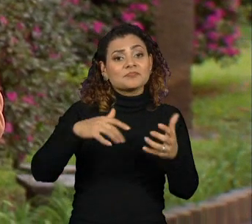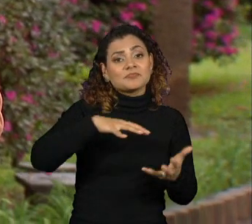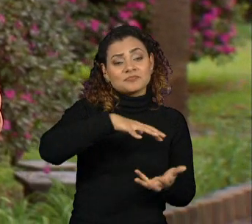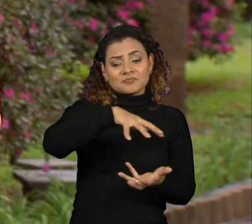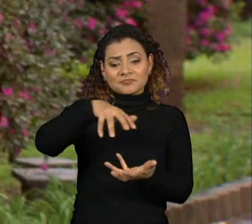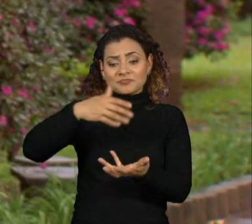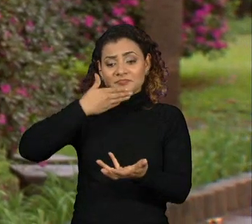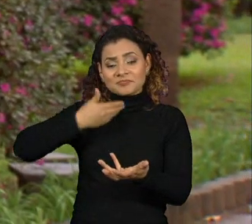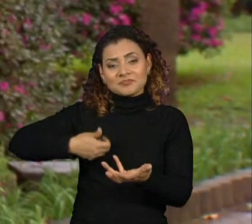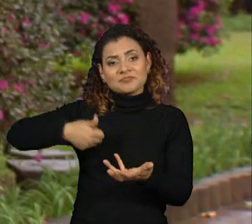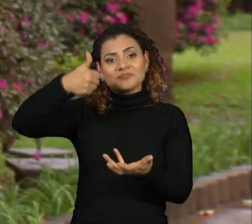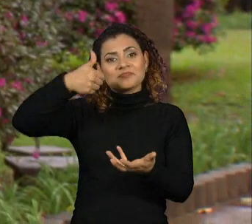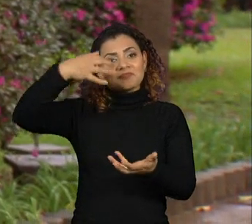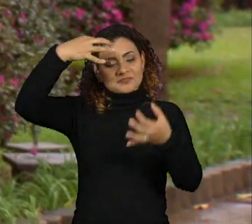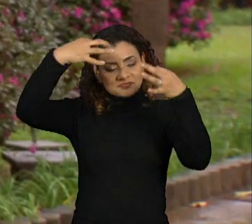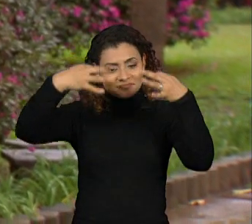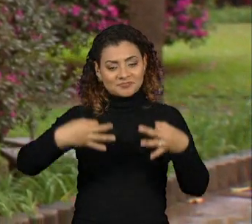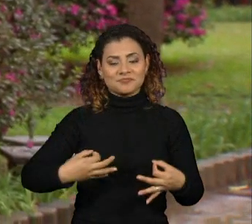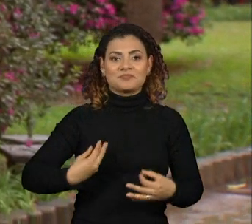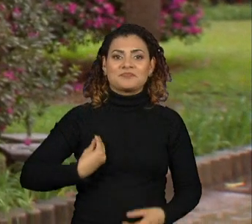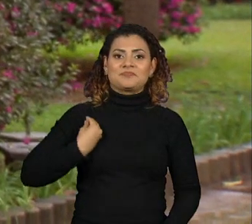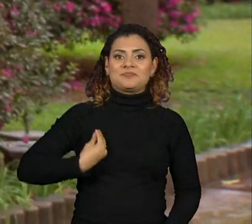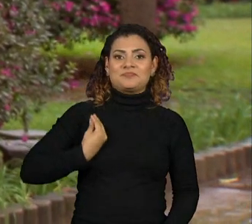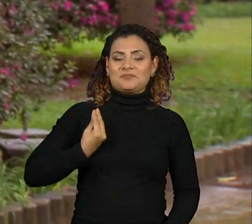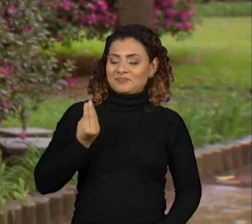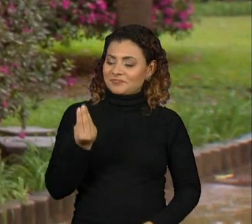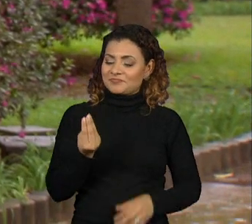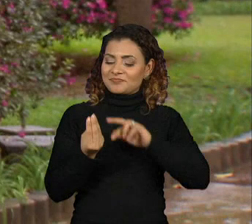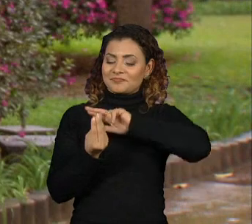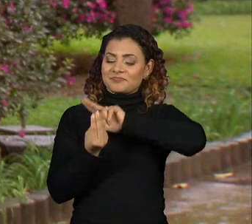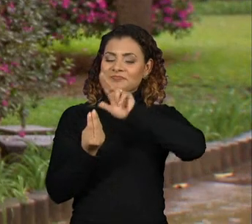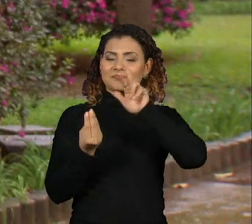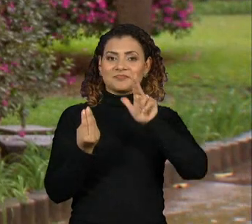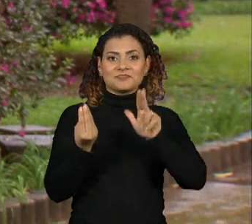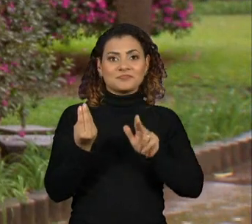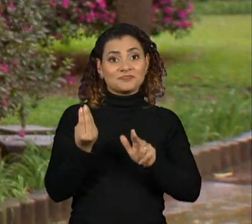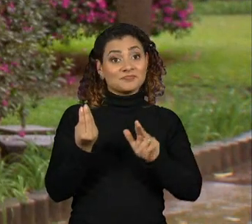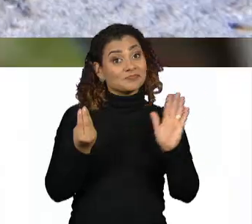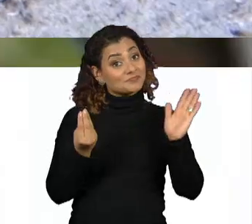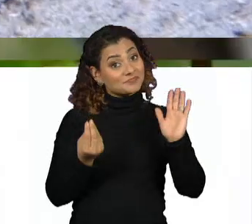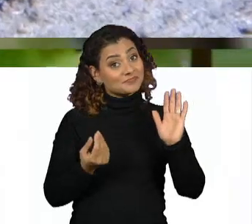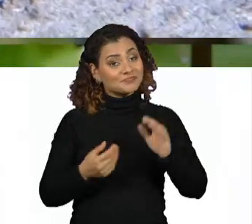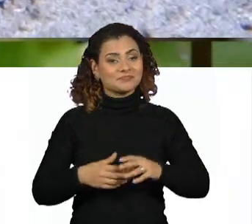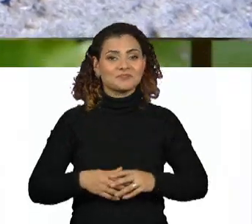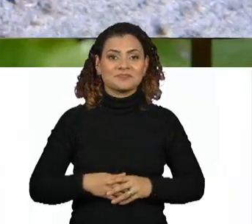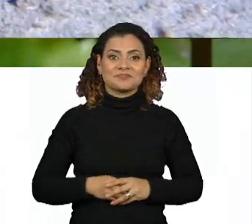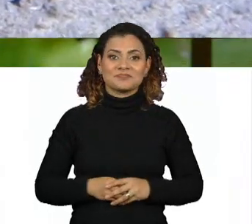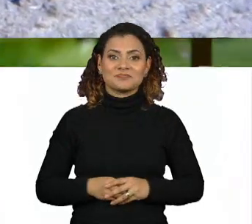melhor e mais digno para todas as formas de vida. Até lá!